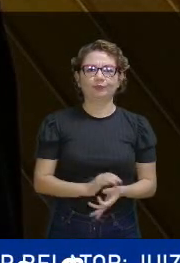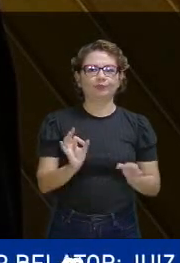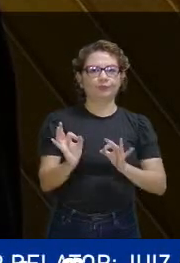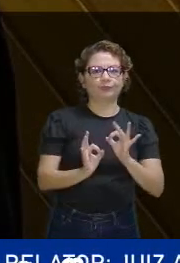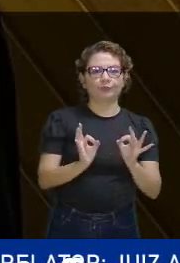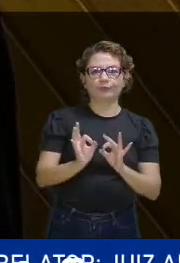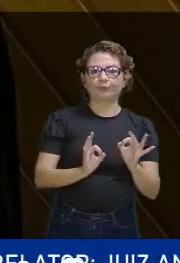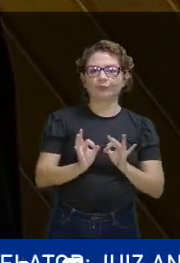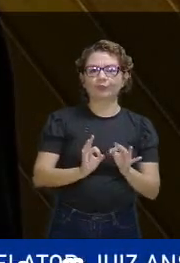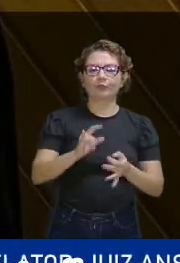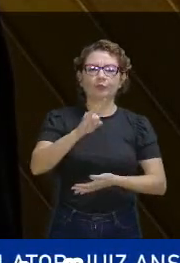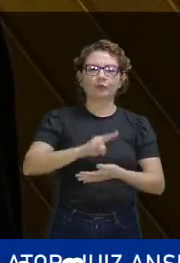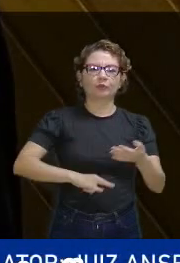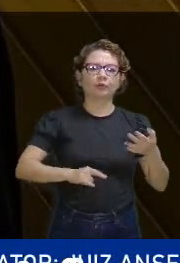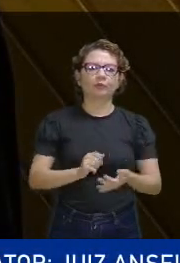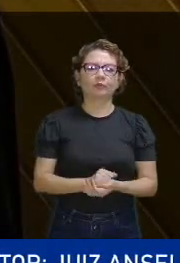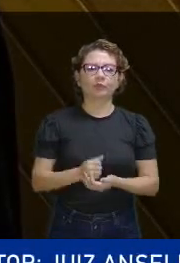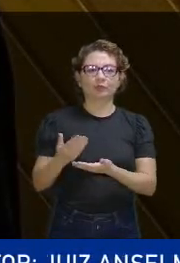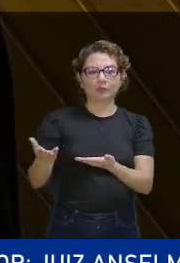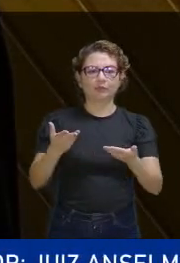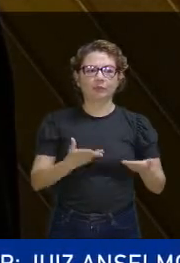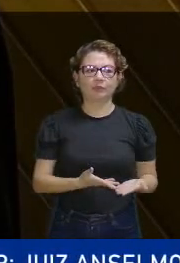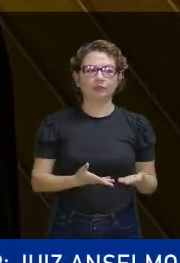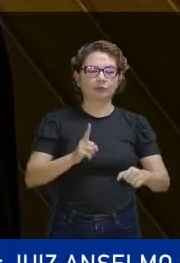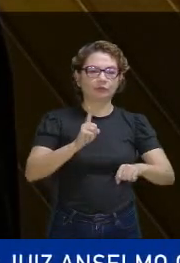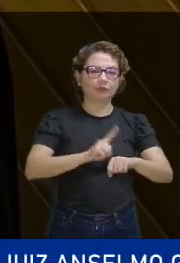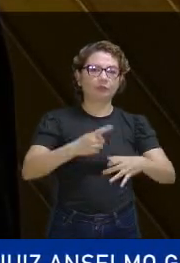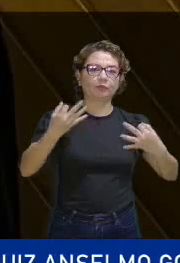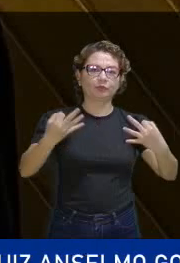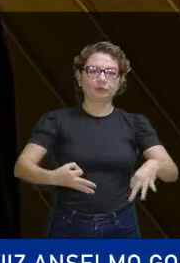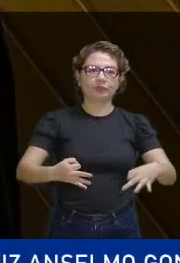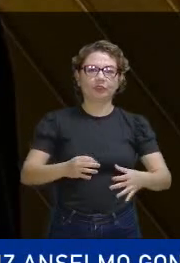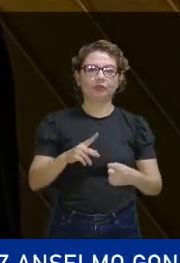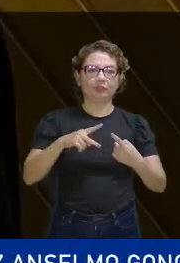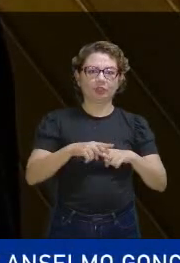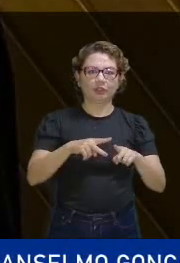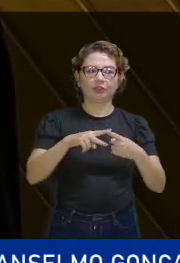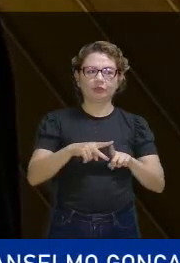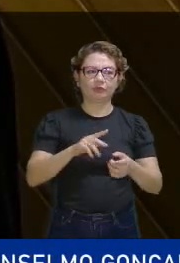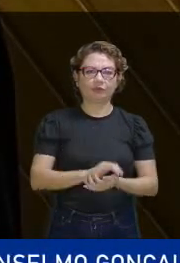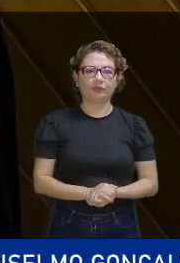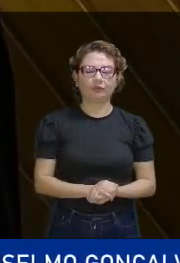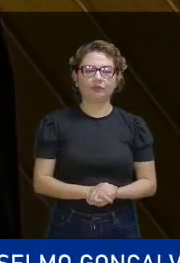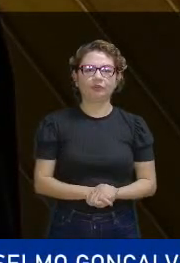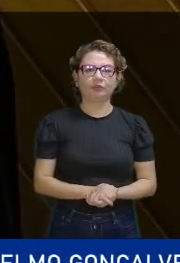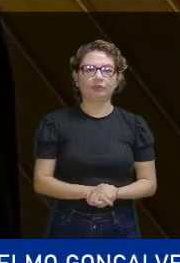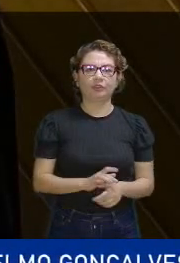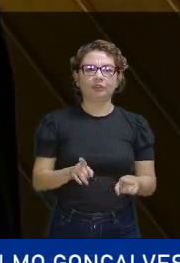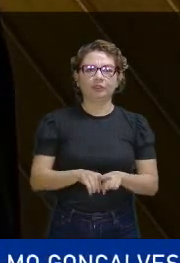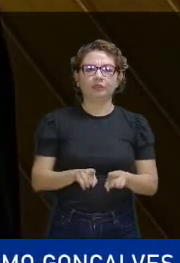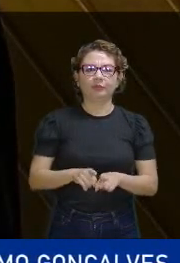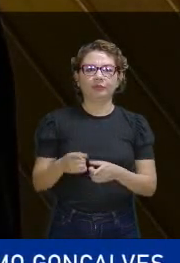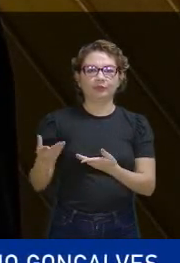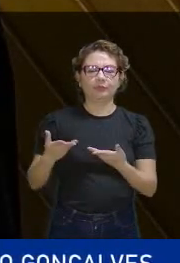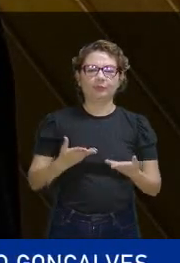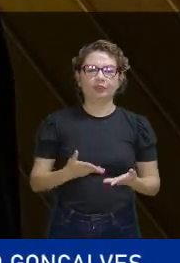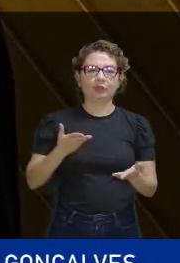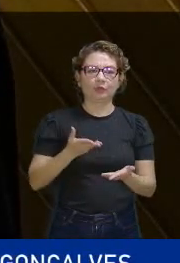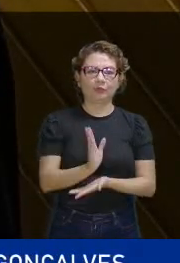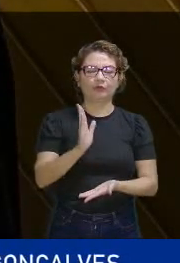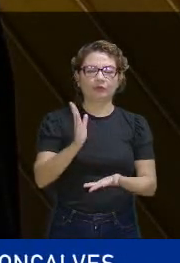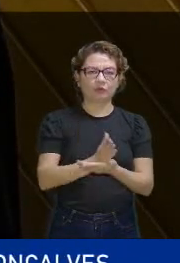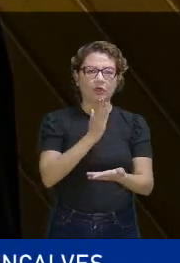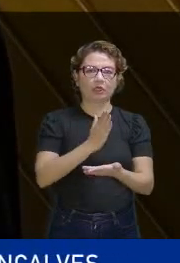regularidade documental e da apresentação tempestiva da retificadora. Alternativamente, pleiteia a aprovação